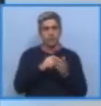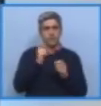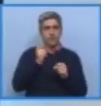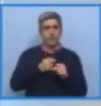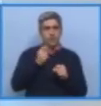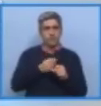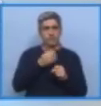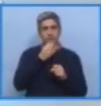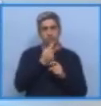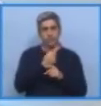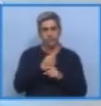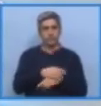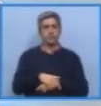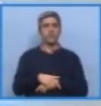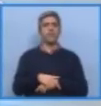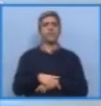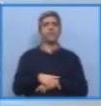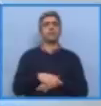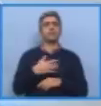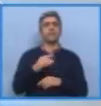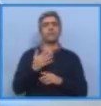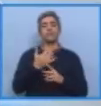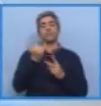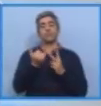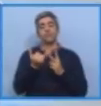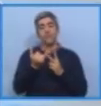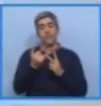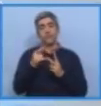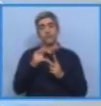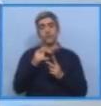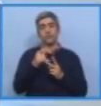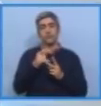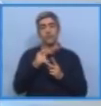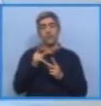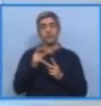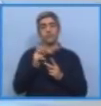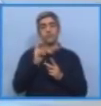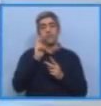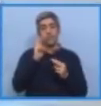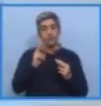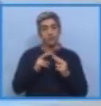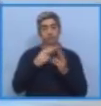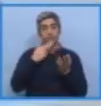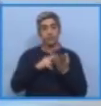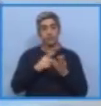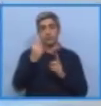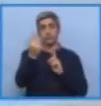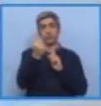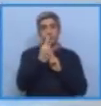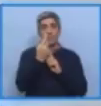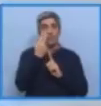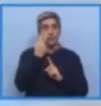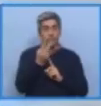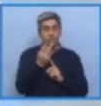pregos, fala de coisas. Mas depois, na segunda ocasião, em que ele se encontra perante o ressuscitado,